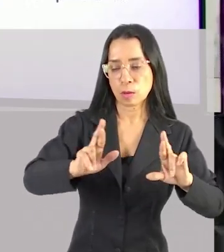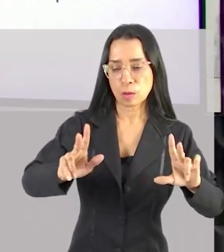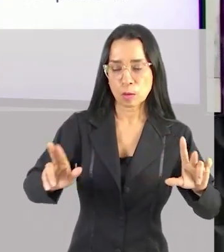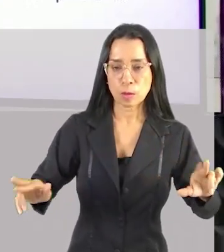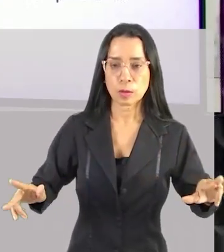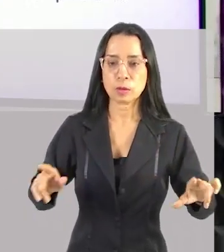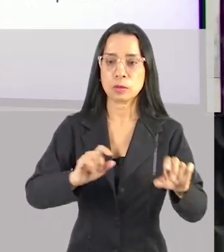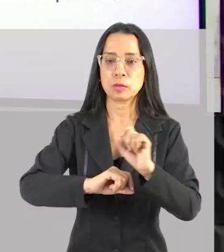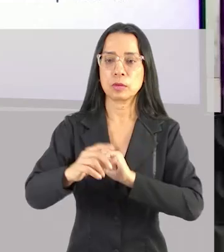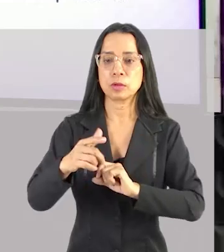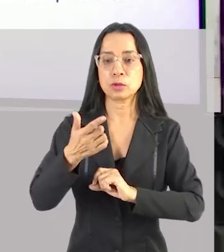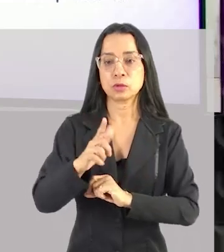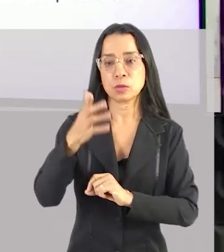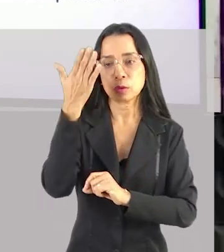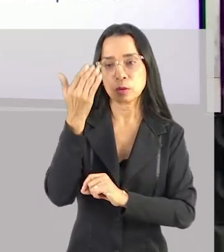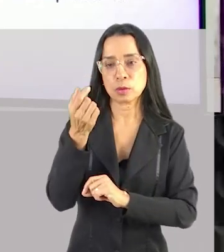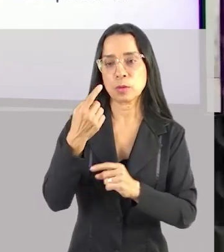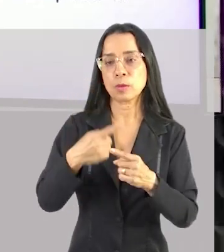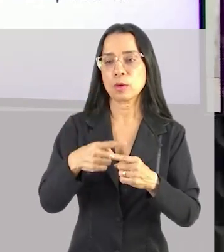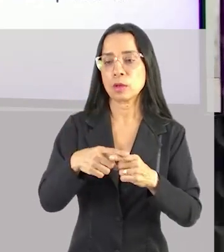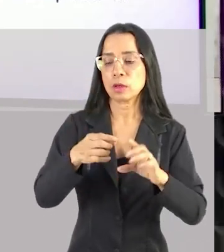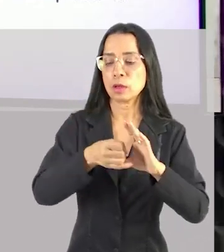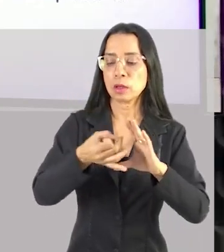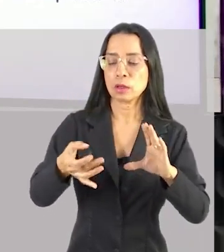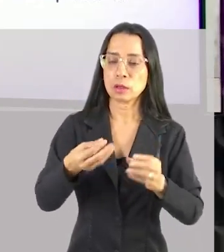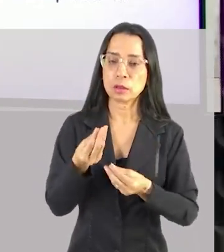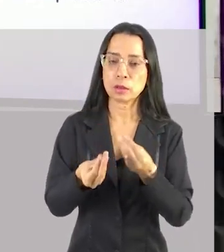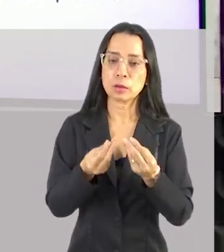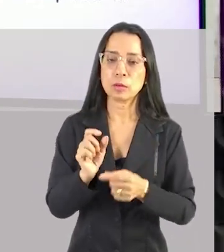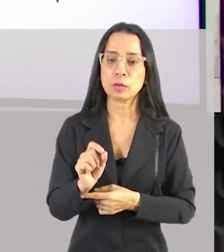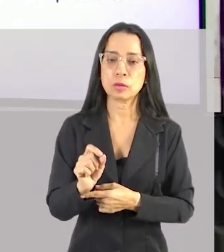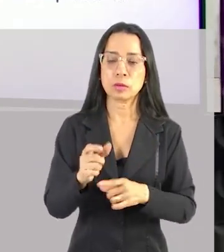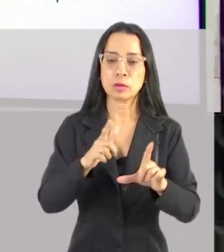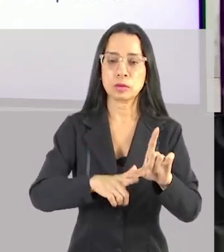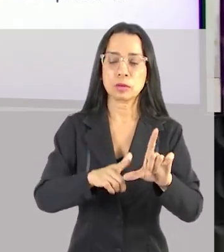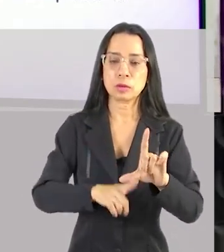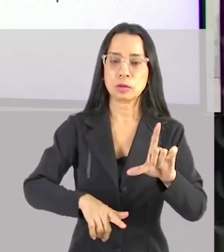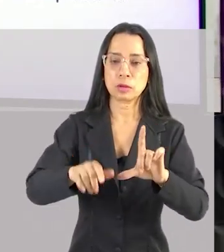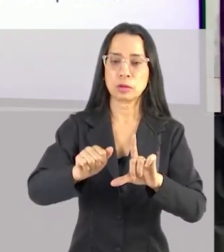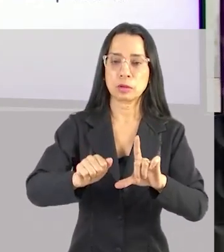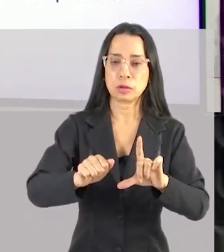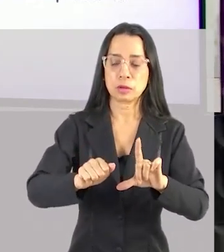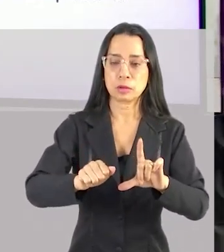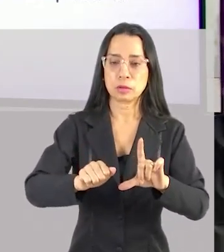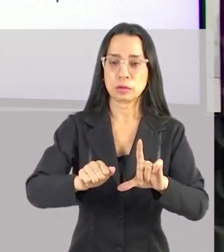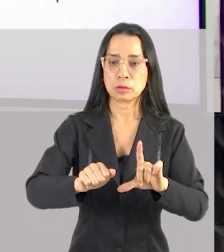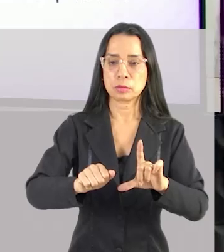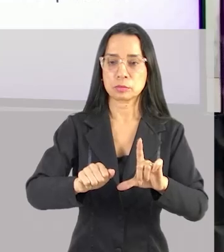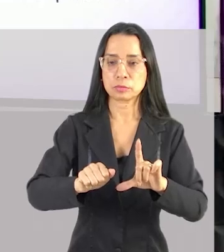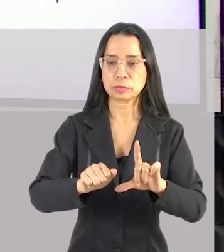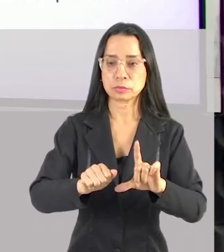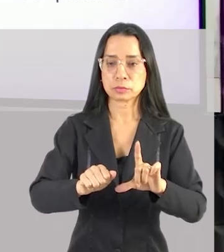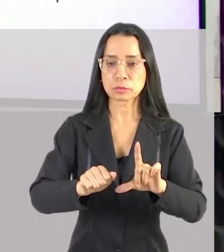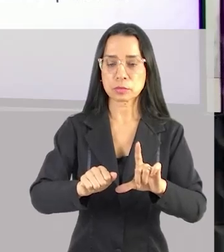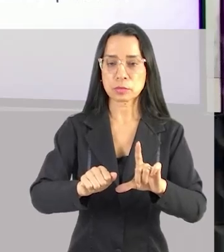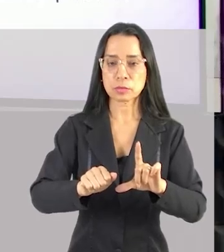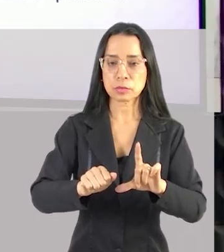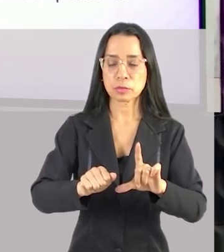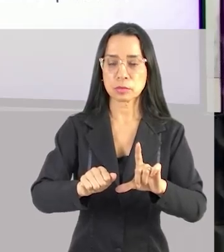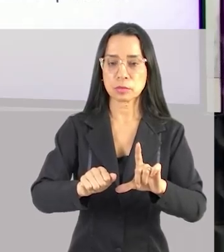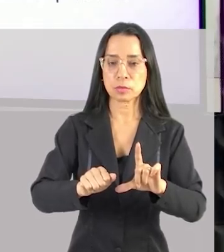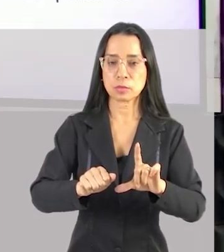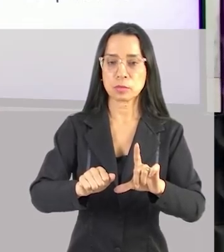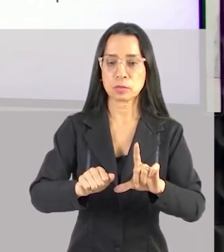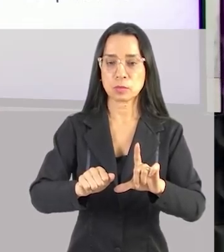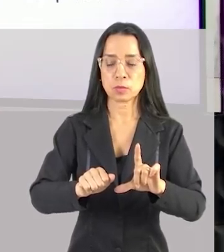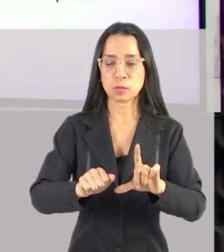saberes porque ela é caracterizada como o quê? Letra A. Uma conduta definida pela